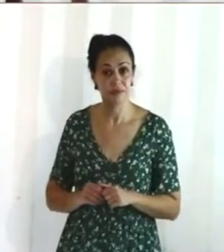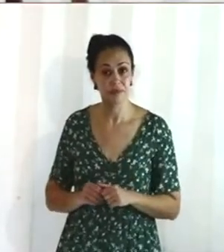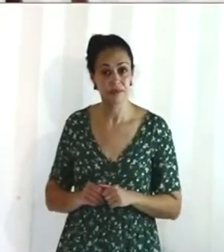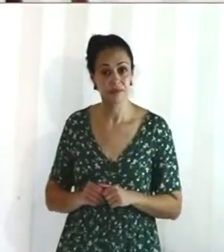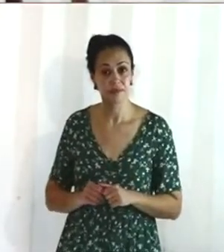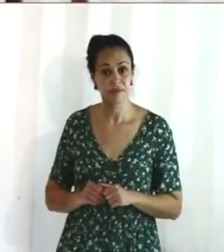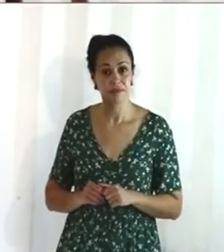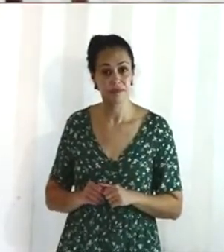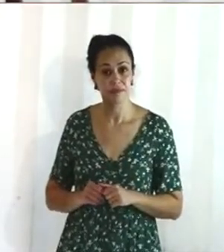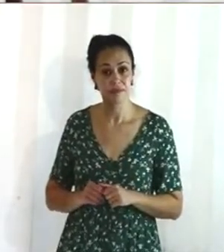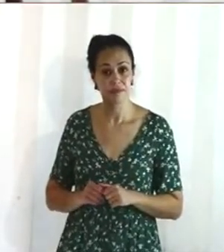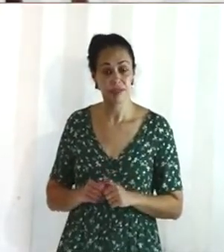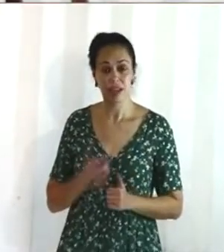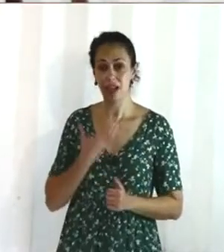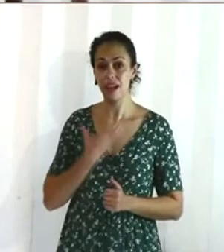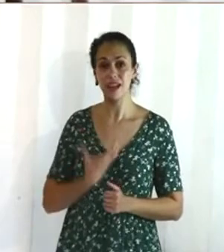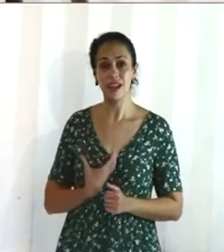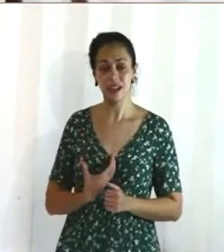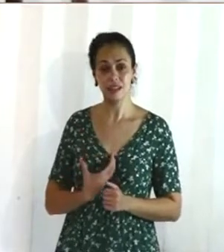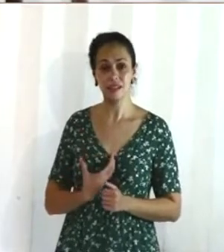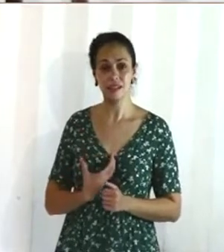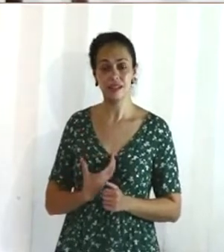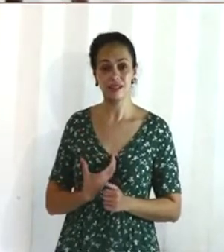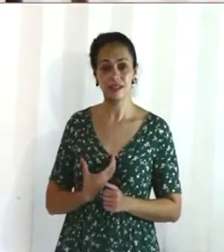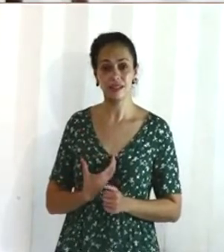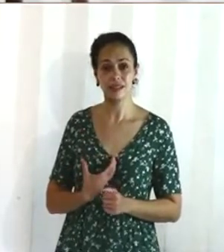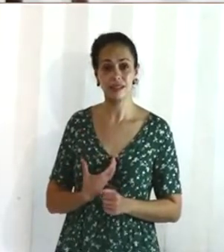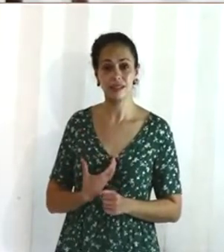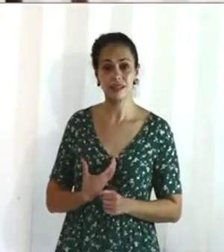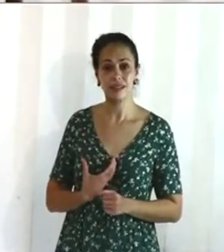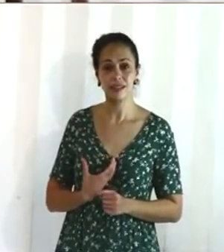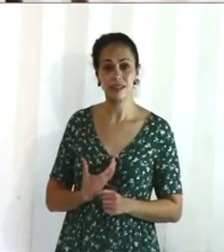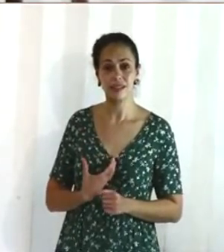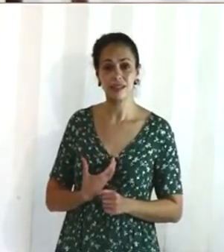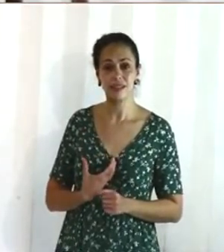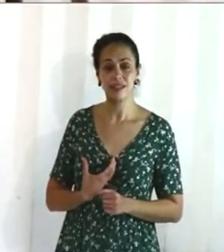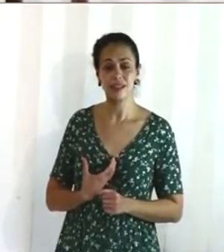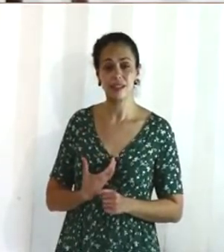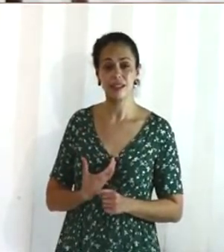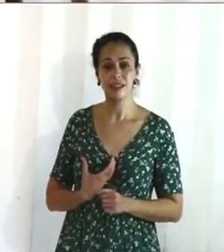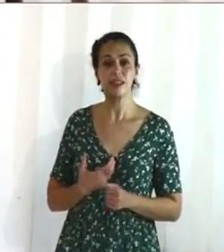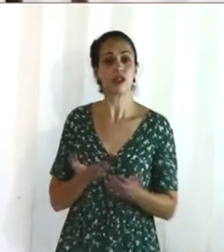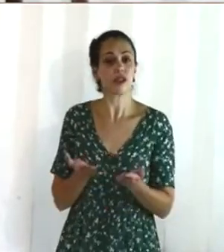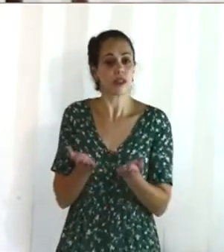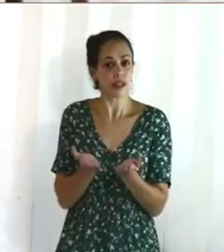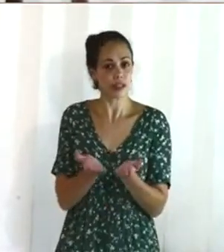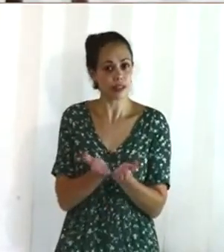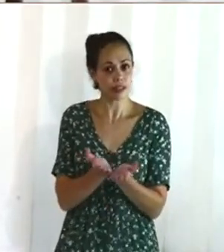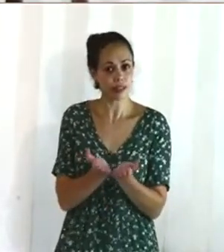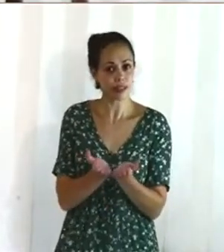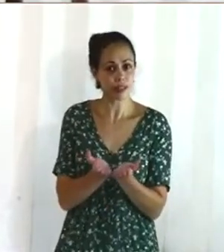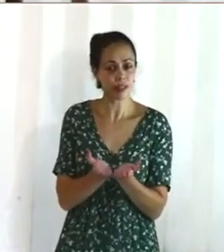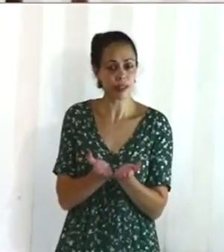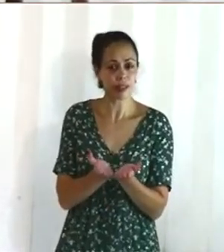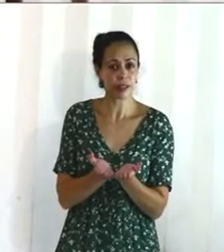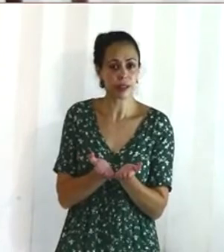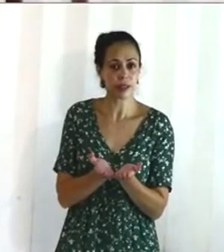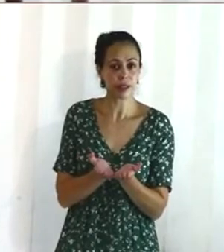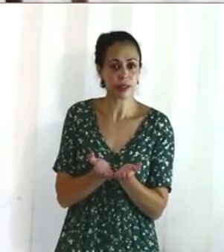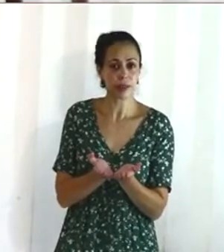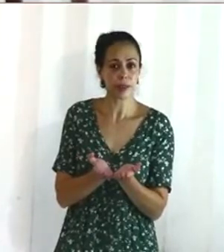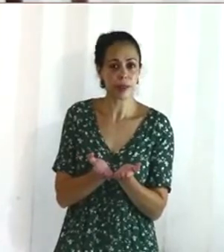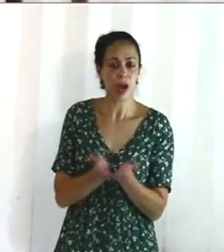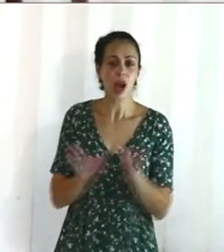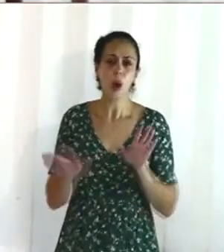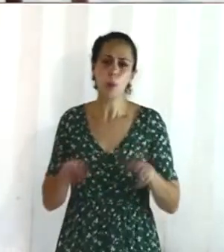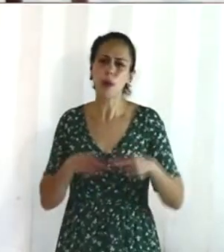que nasce de uma concepção cristã, que hoje infelizmente incorporou elementos pagãos,